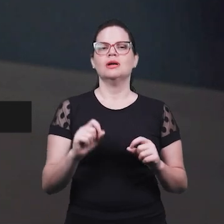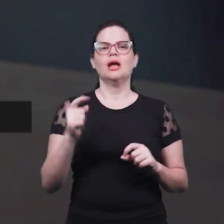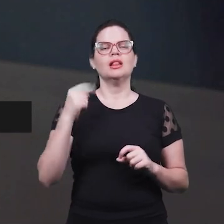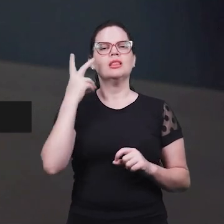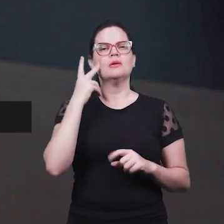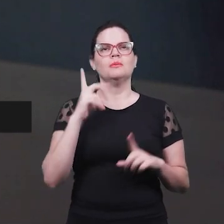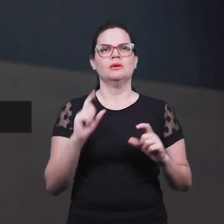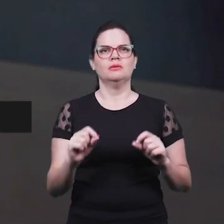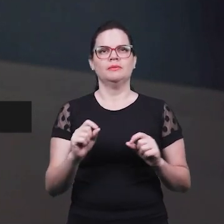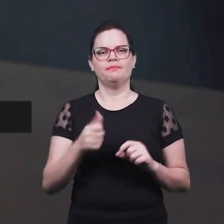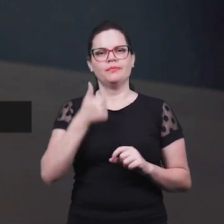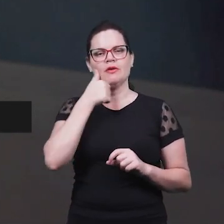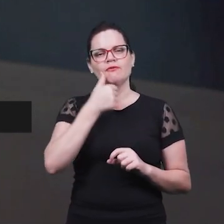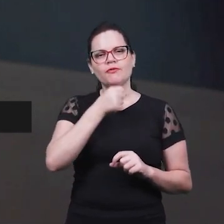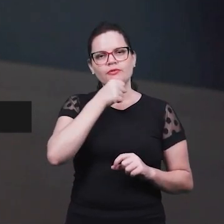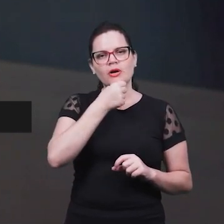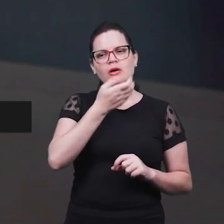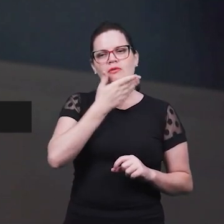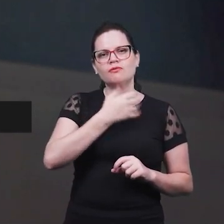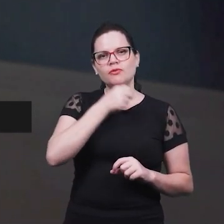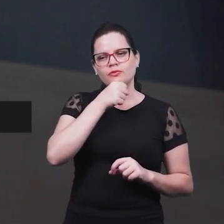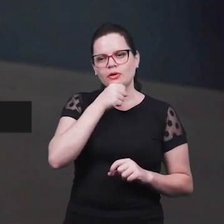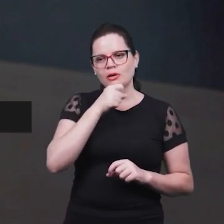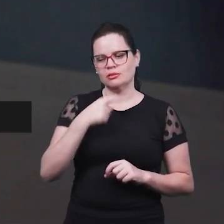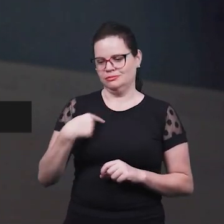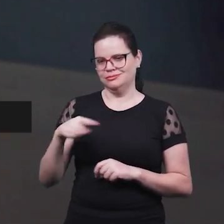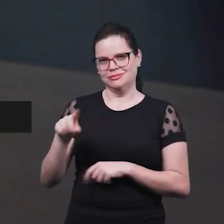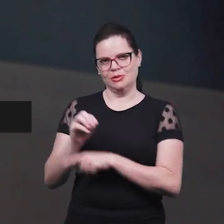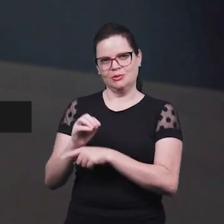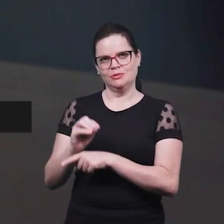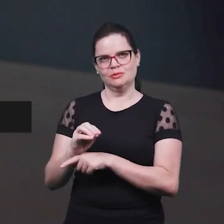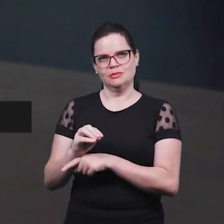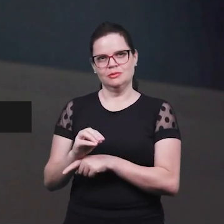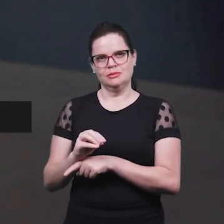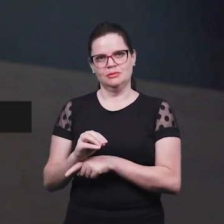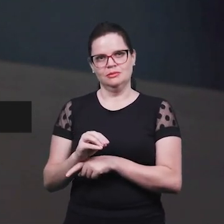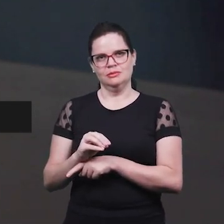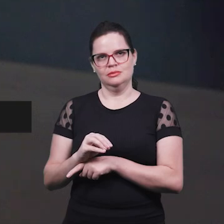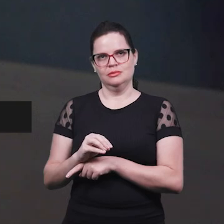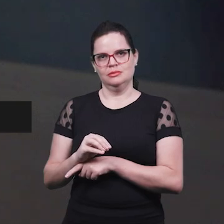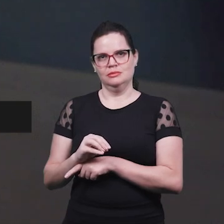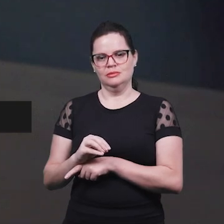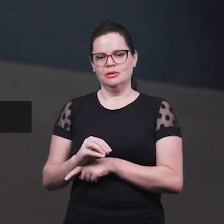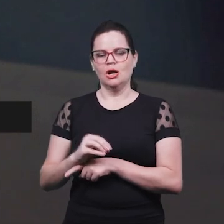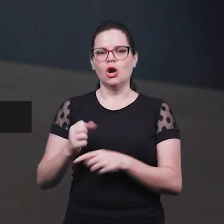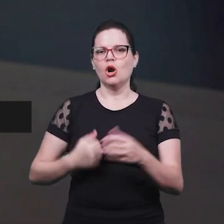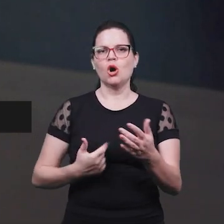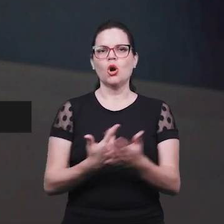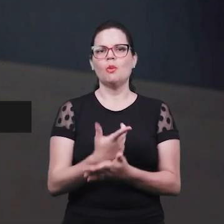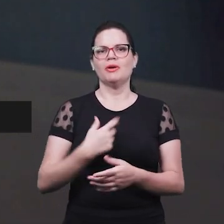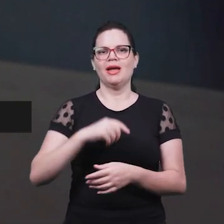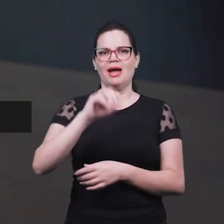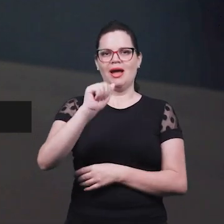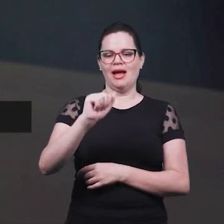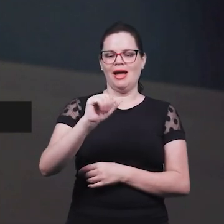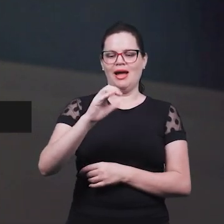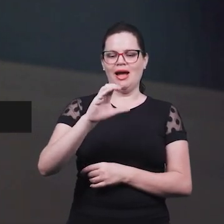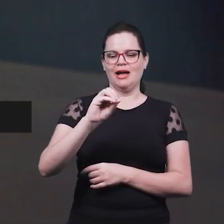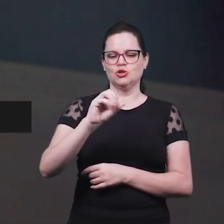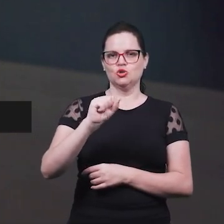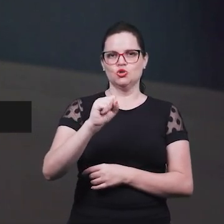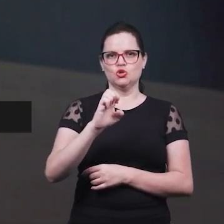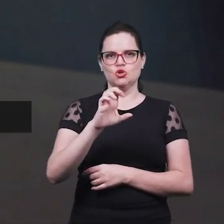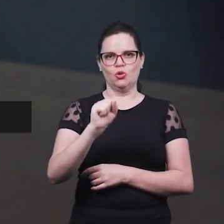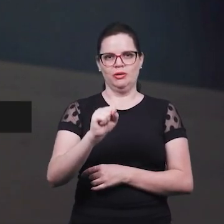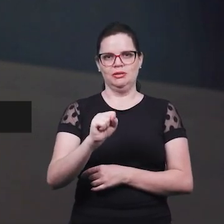comum? Os avós, né, a turma mais próxima da criança, vai lá e compra um lote de ações e dá de presente para aquela criança. Então